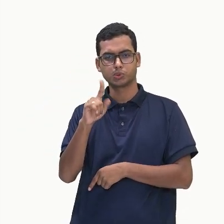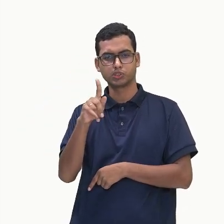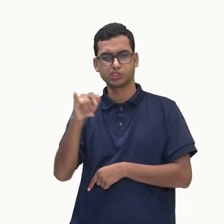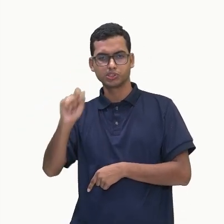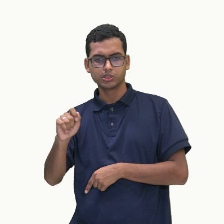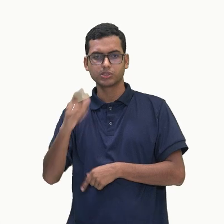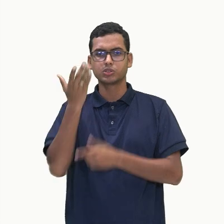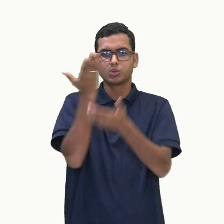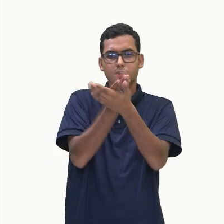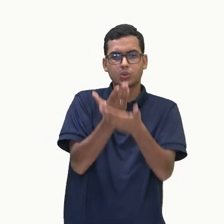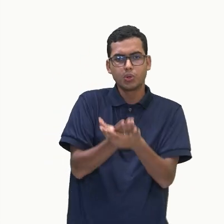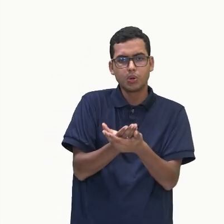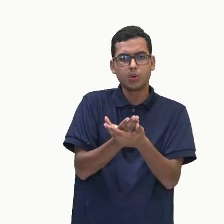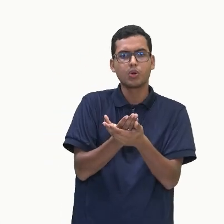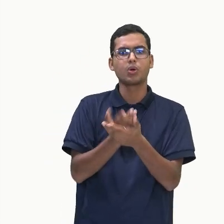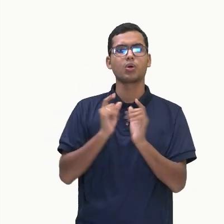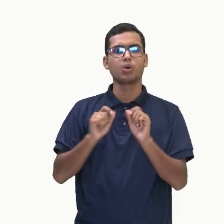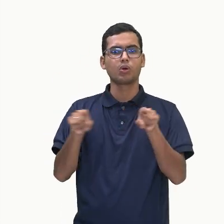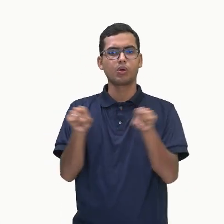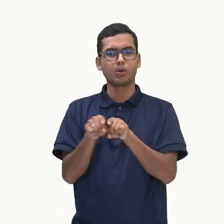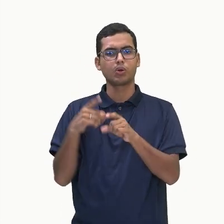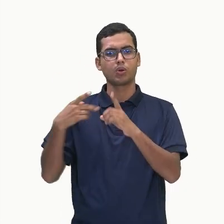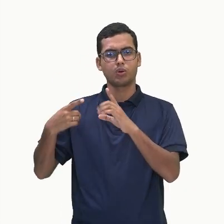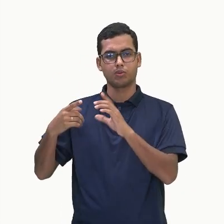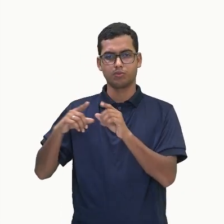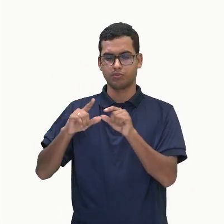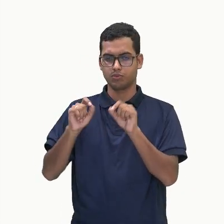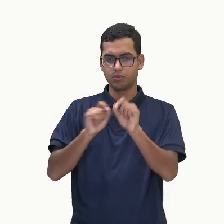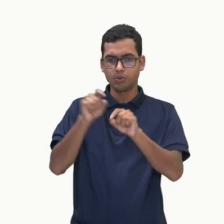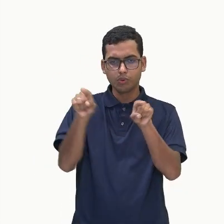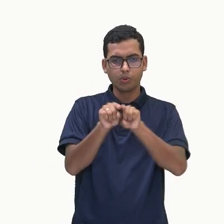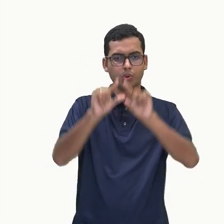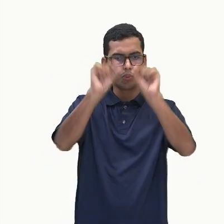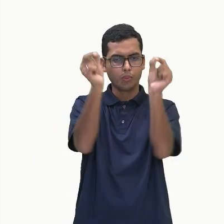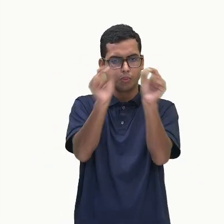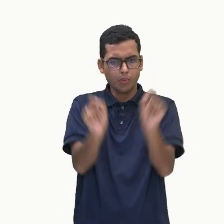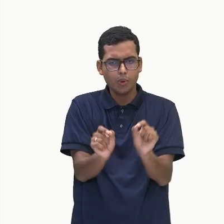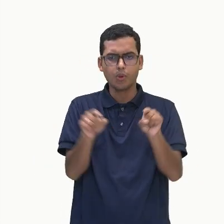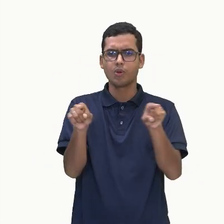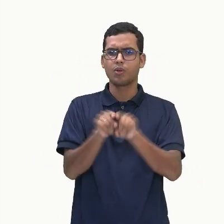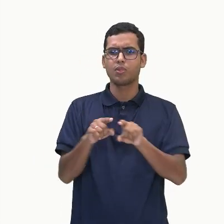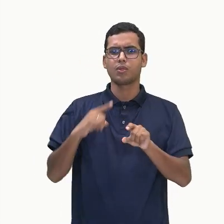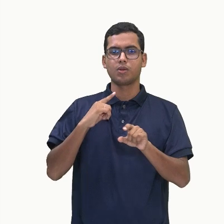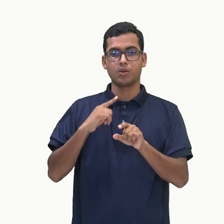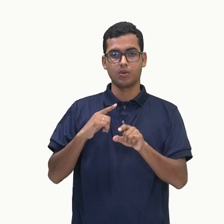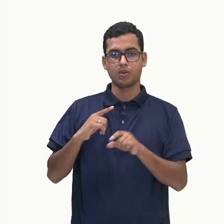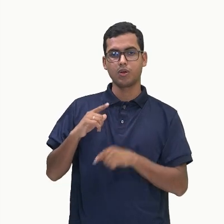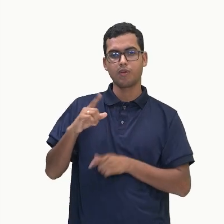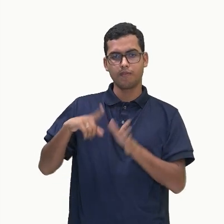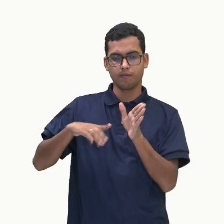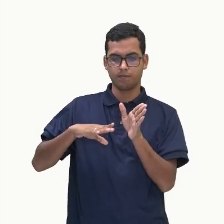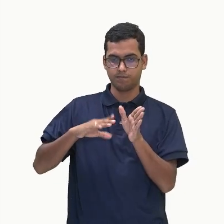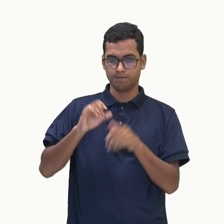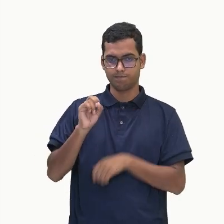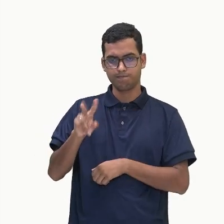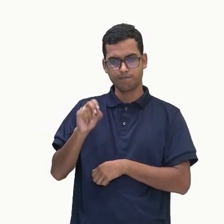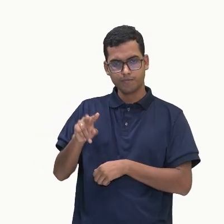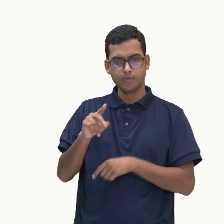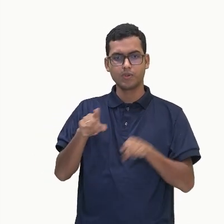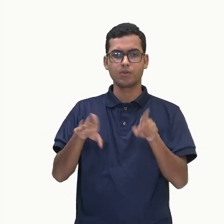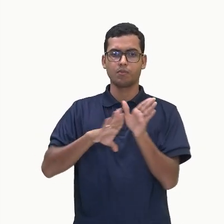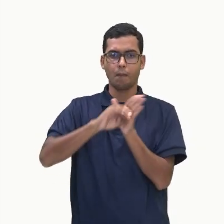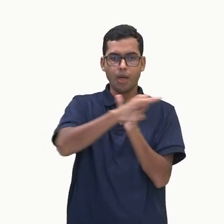microbiologia, que é uma área da biologia que estudam os micro-organismos, como vírus, bactérias, protozoários e